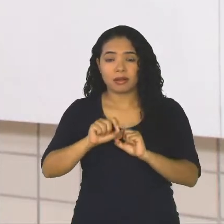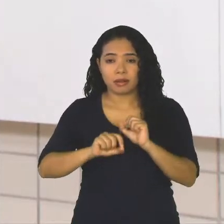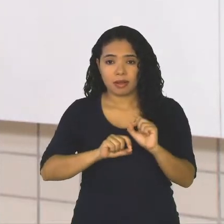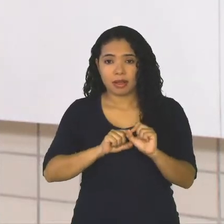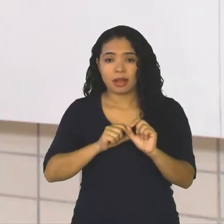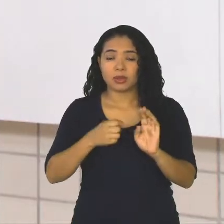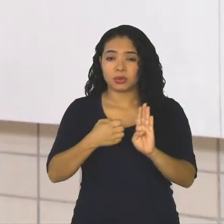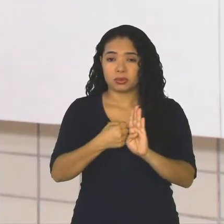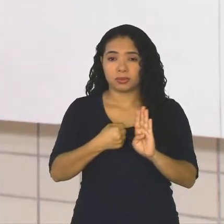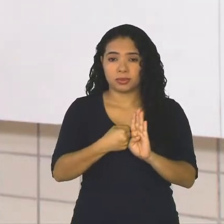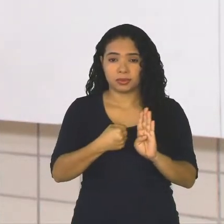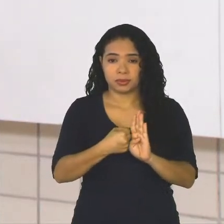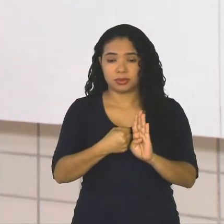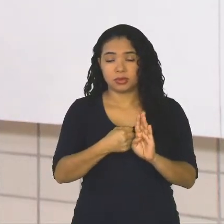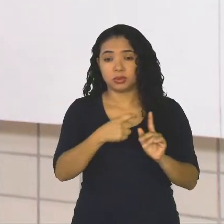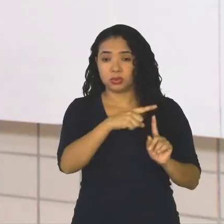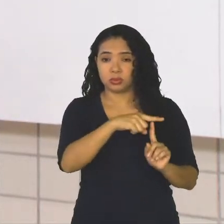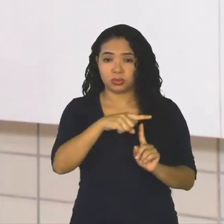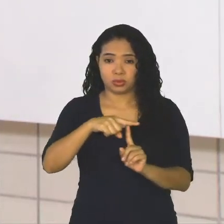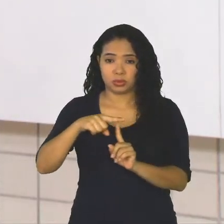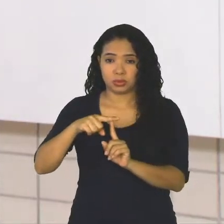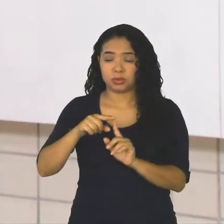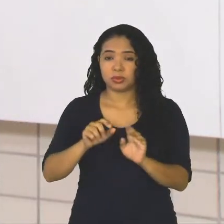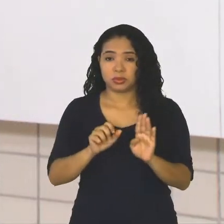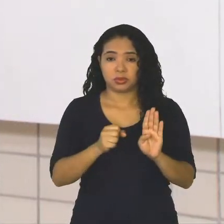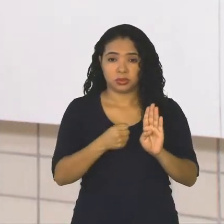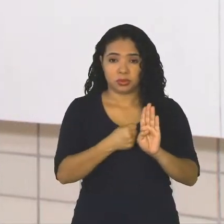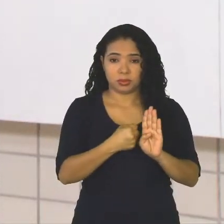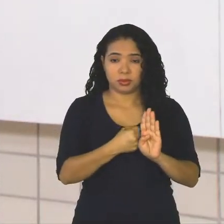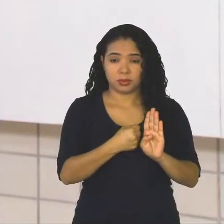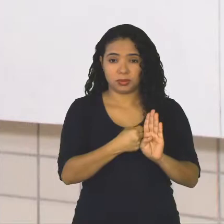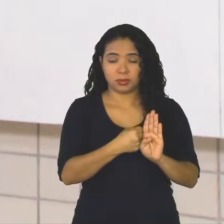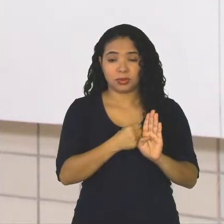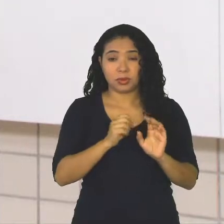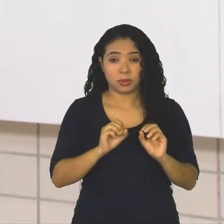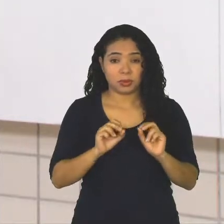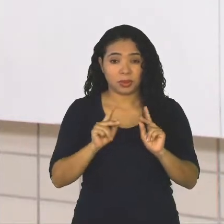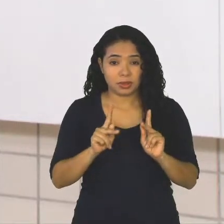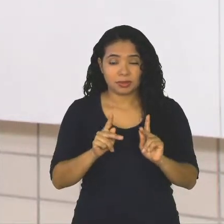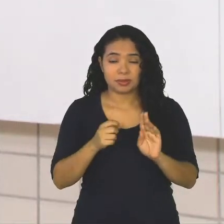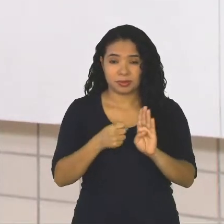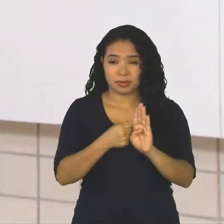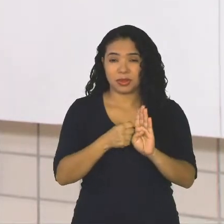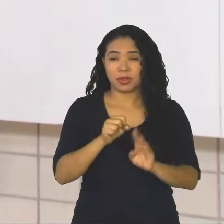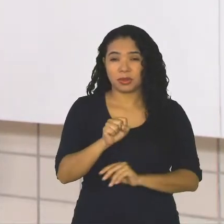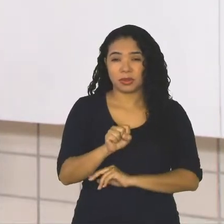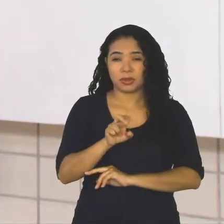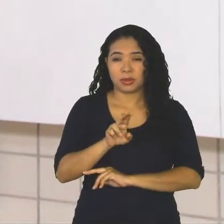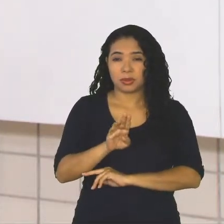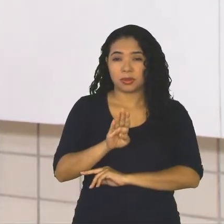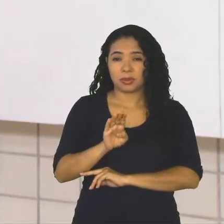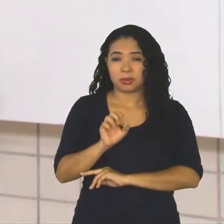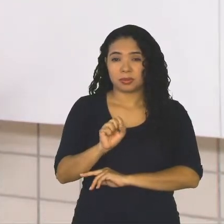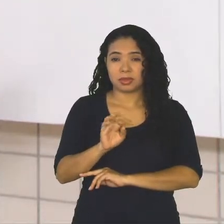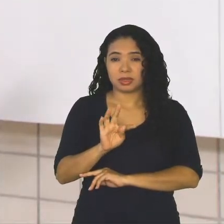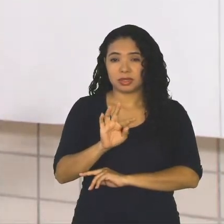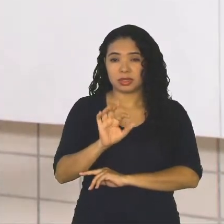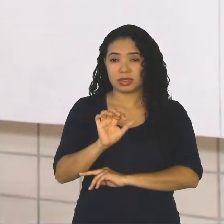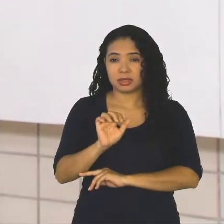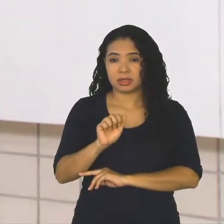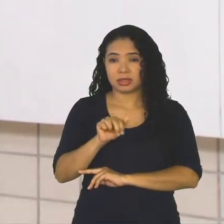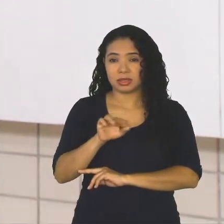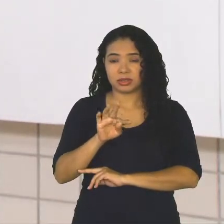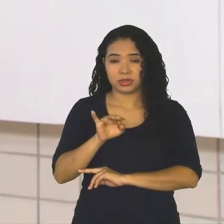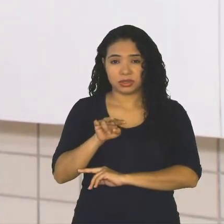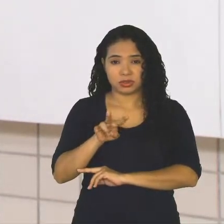de substantivos, ok? E aí é o seguinte, vamos só relembrar. Pinóquio é um dos personagens